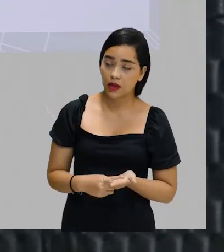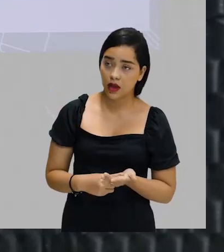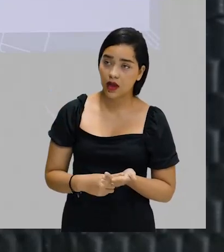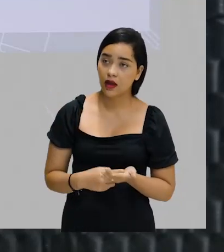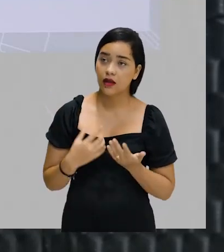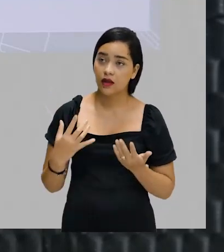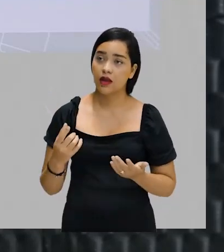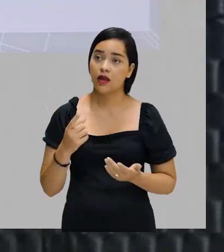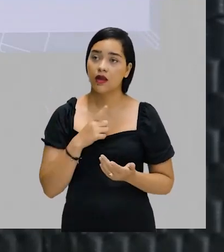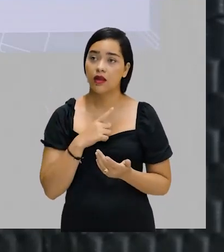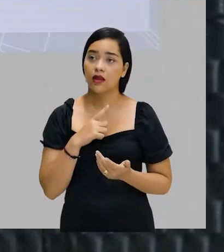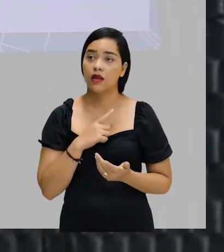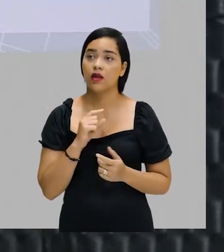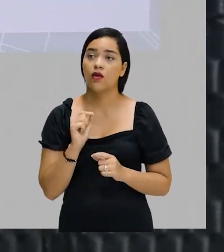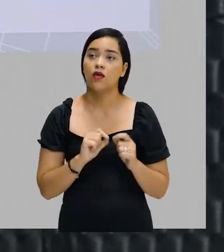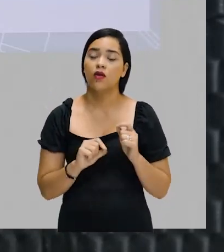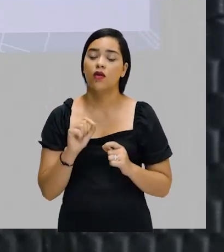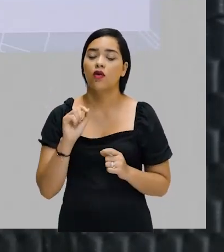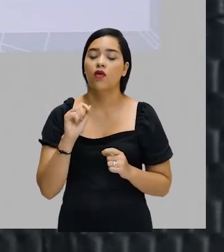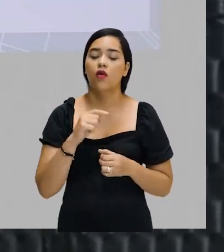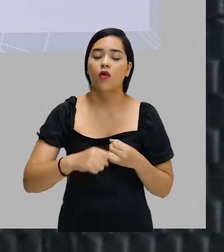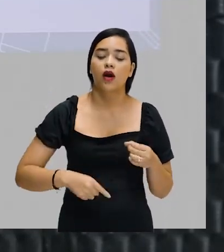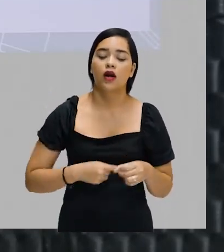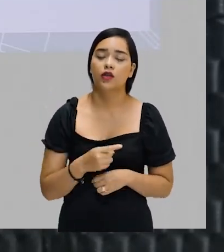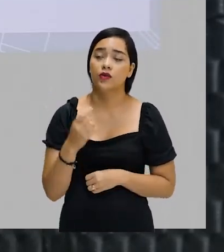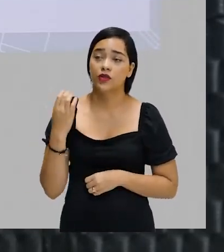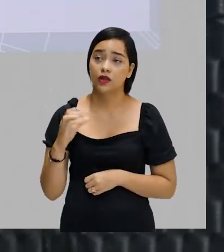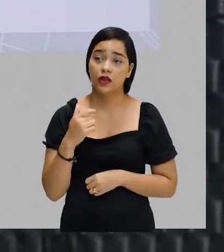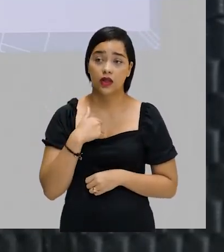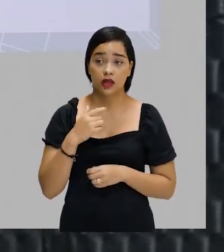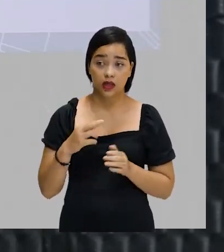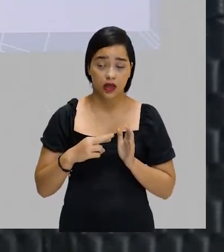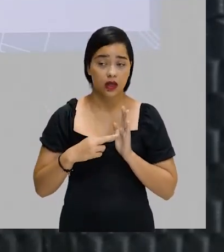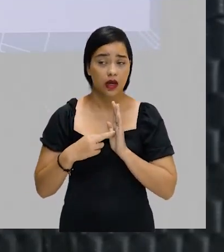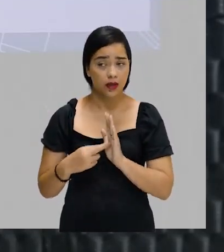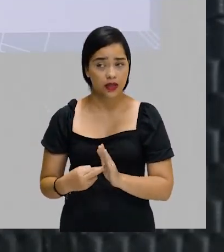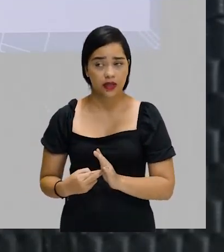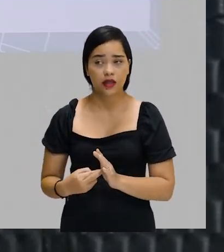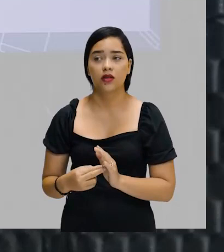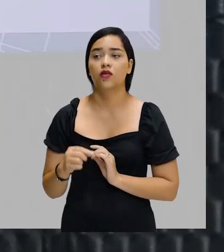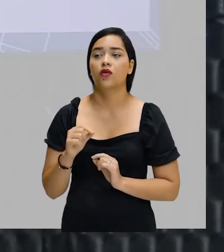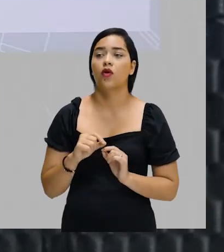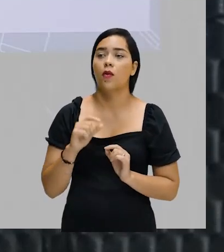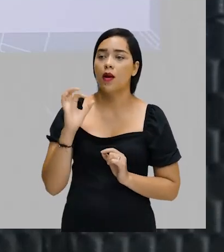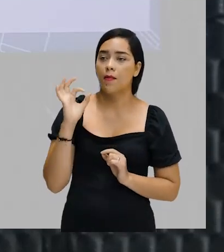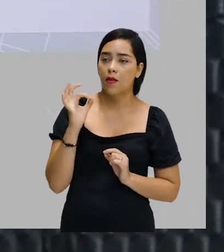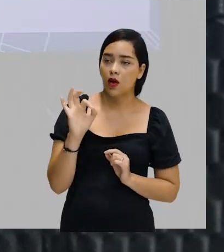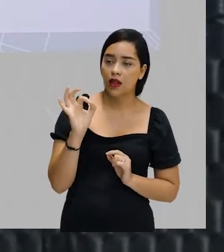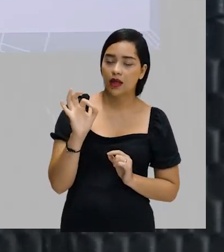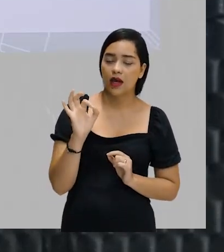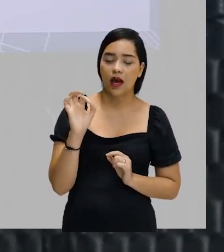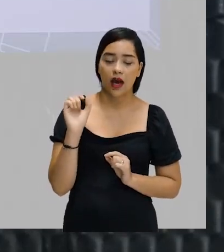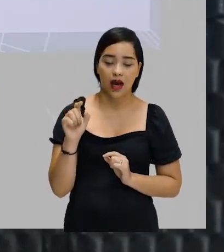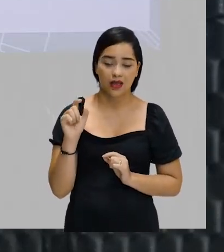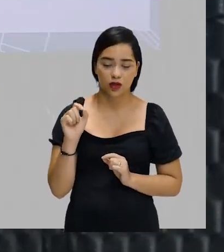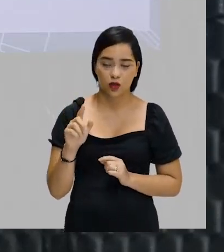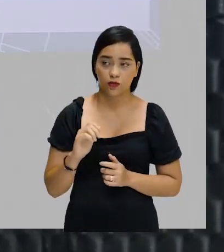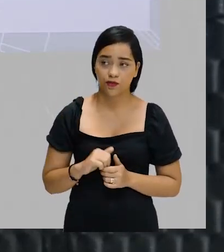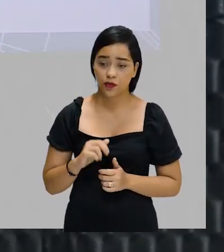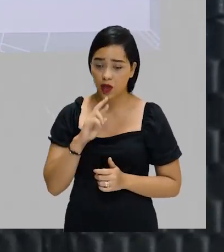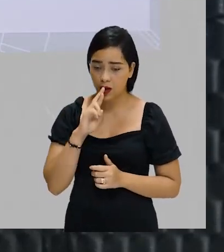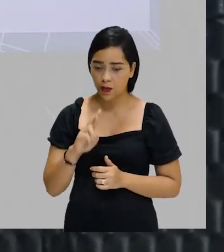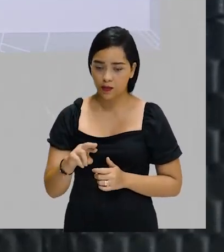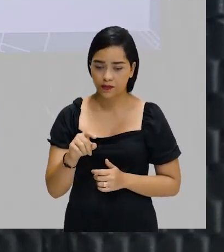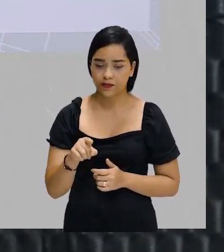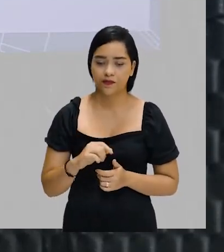um átomo de carbono, que eu estou representando por uma bolinha azul. Olha aqui o